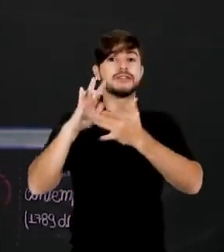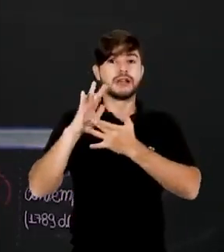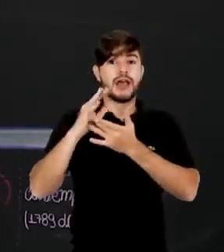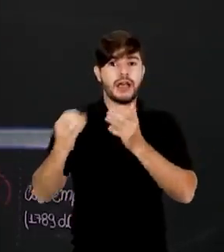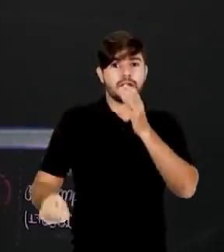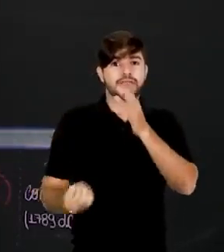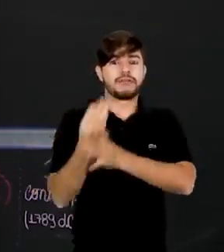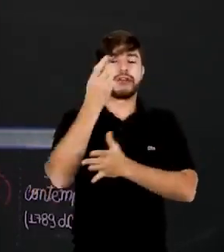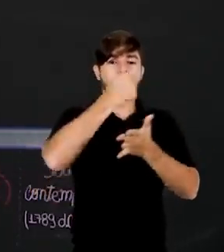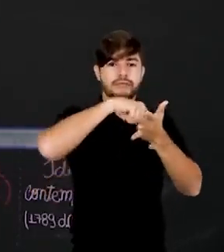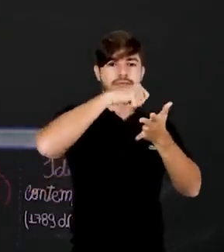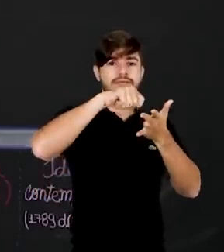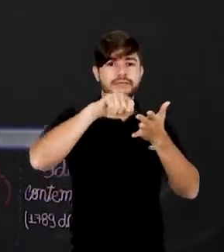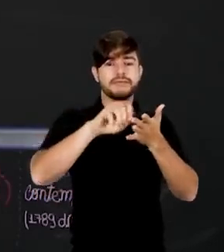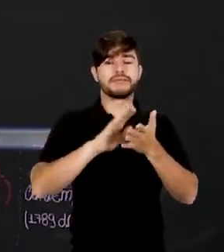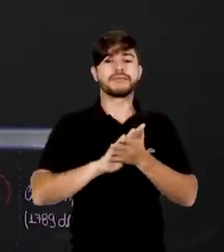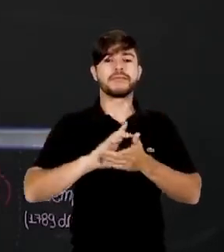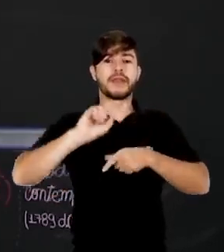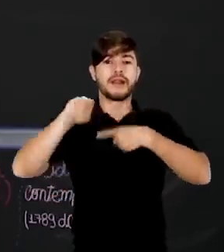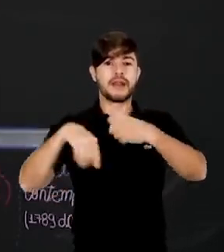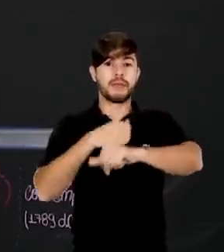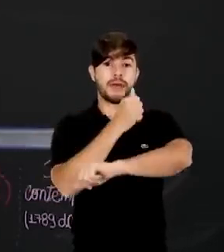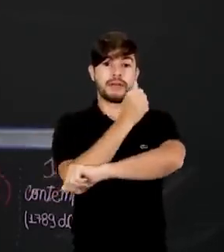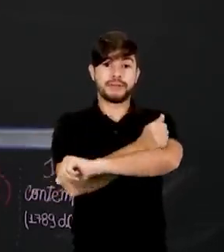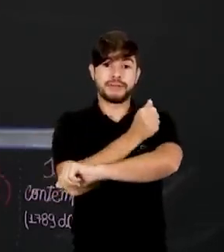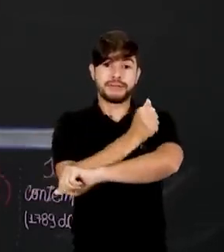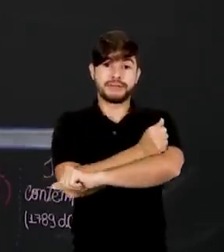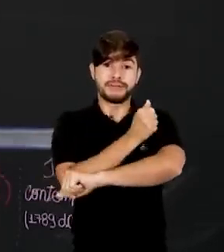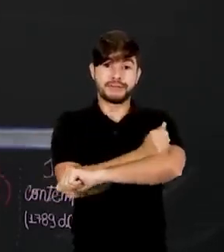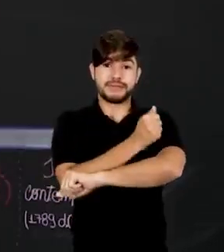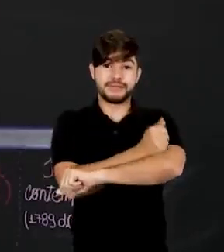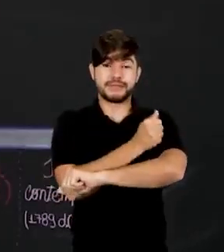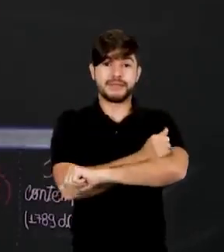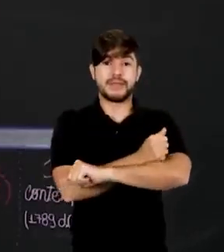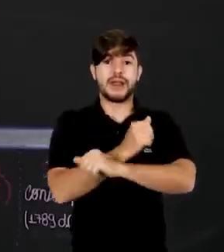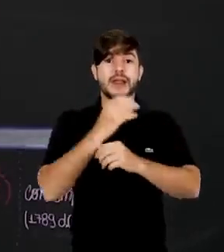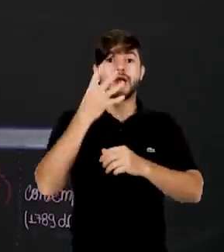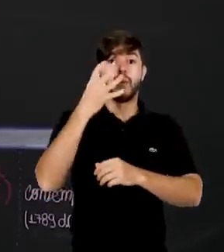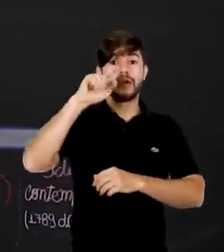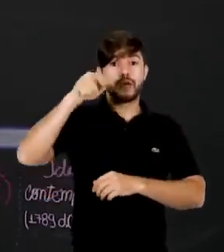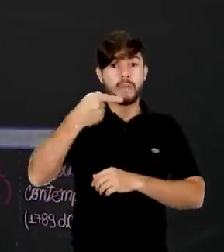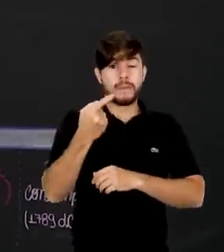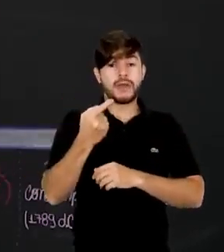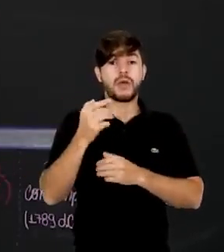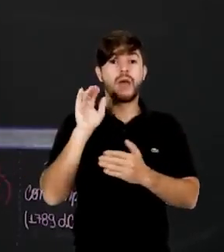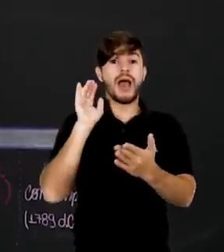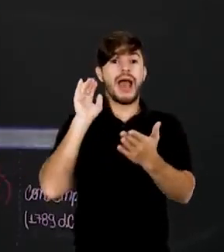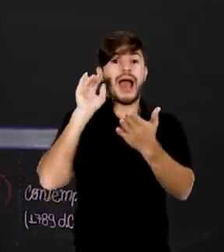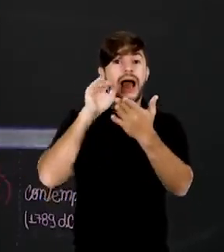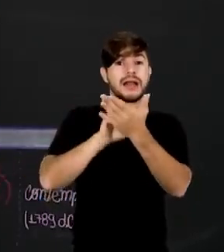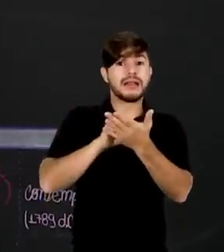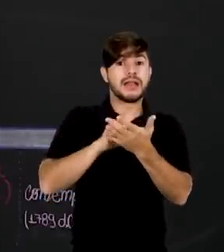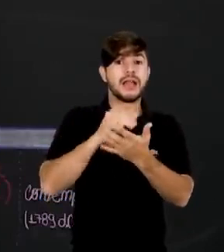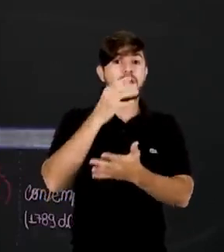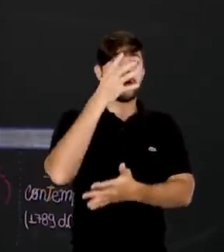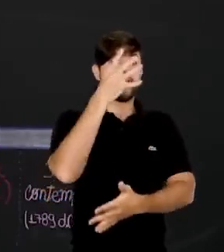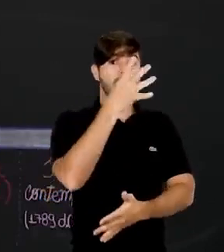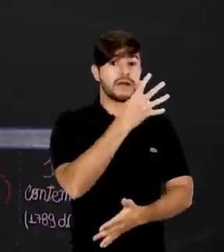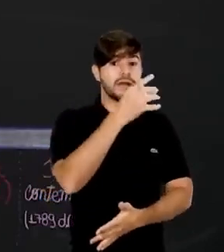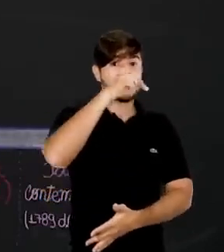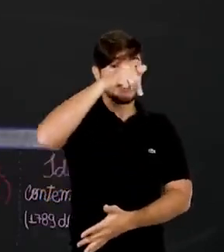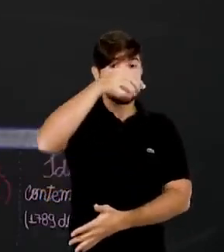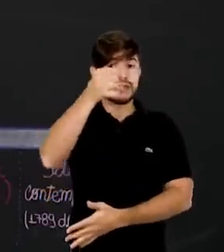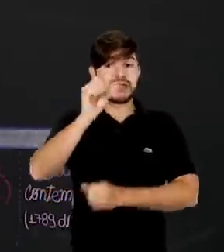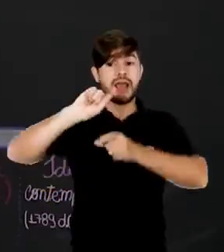a escrita. Na sequência, a Idade Antiga, de 4000 a.C. até